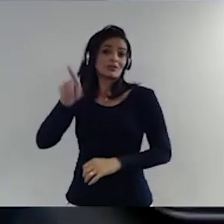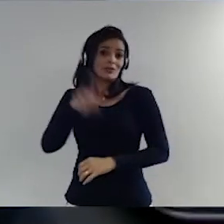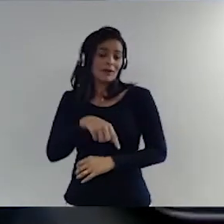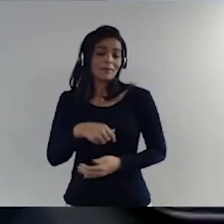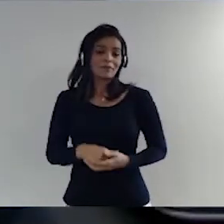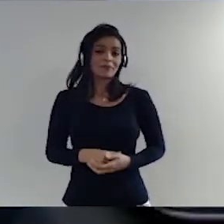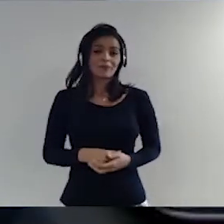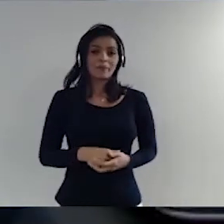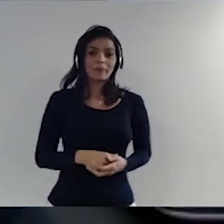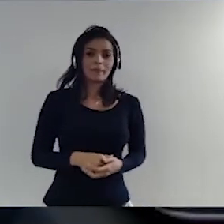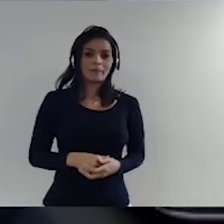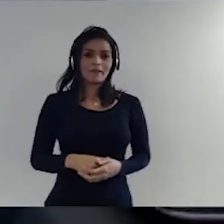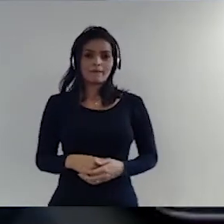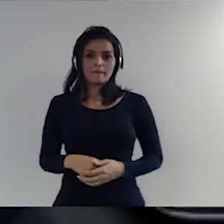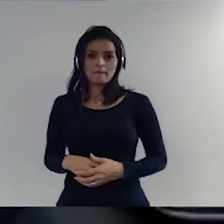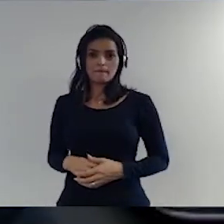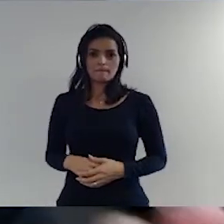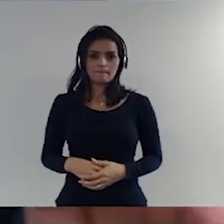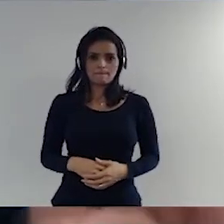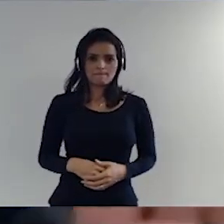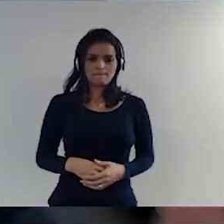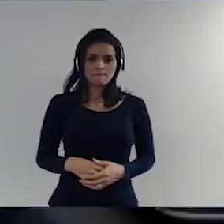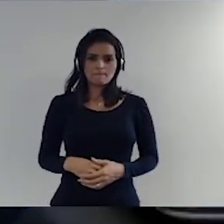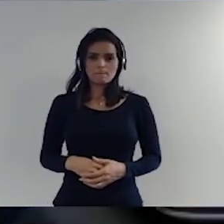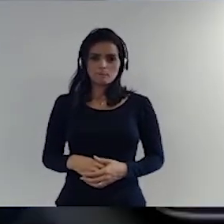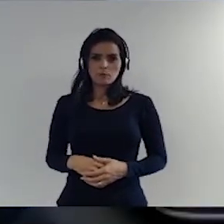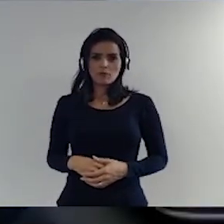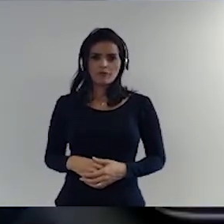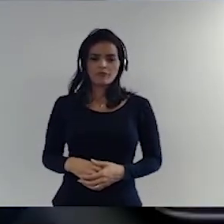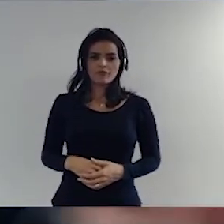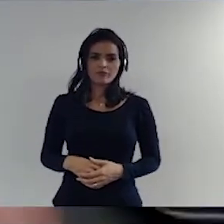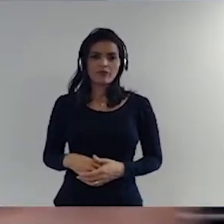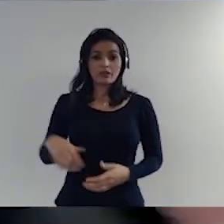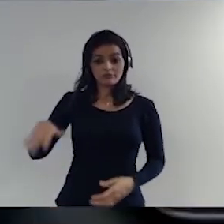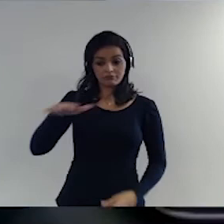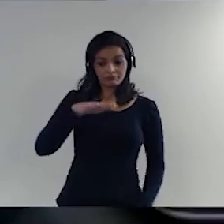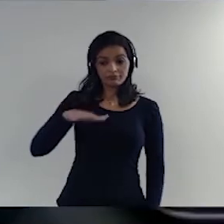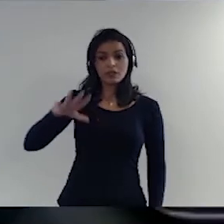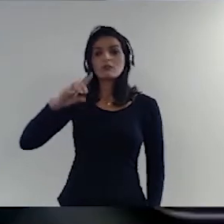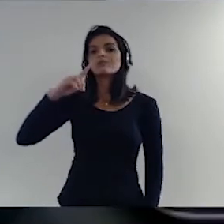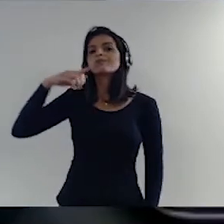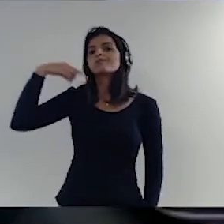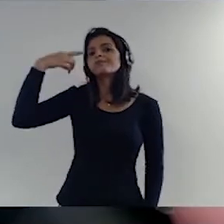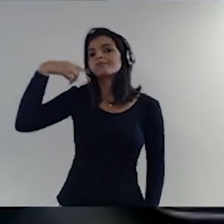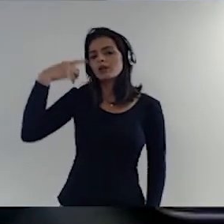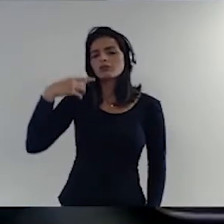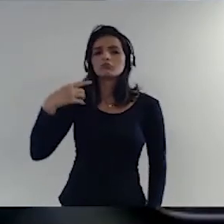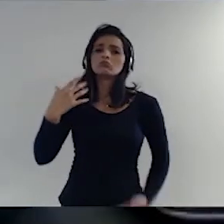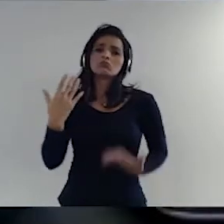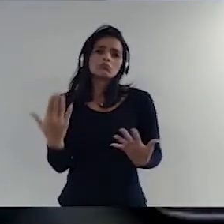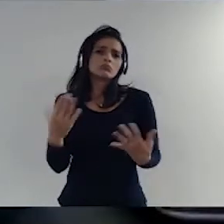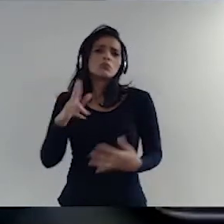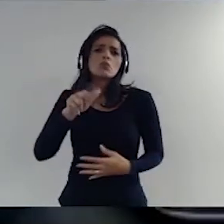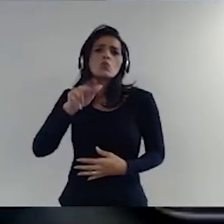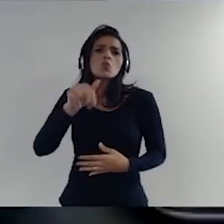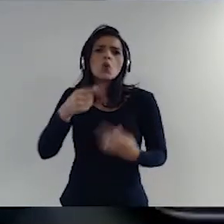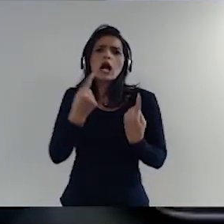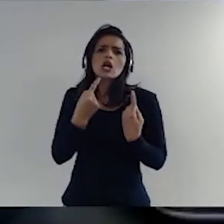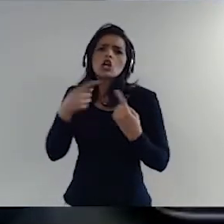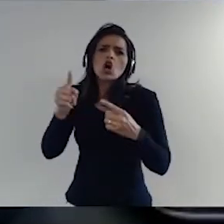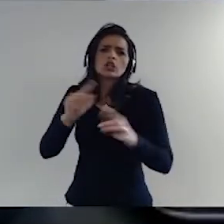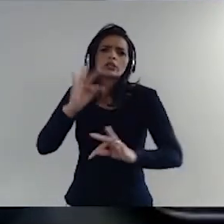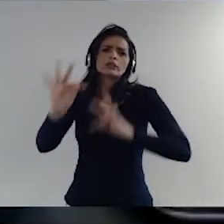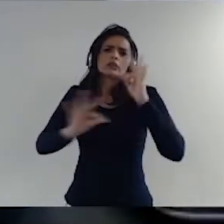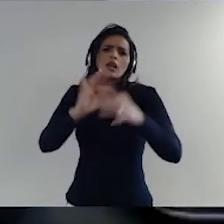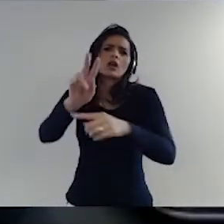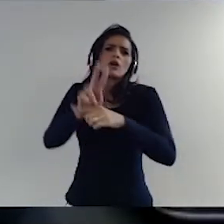preciso destacar que a advocacia nunca foi contrária ao uso da tecnologia